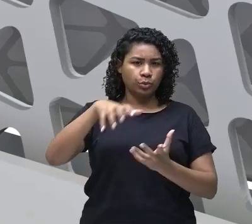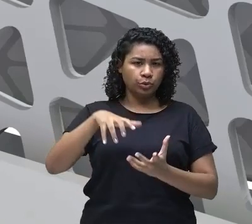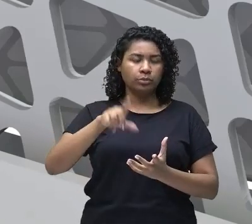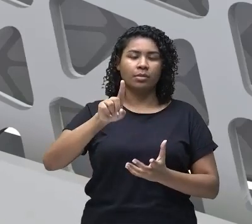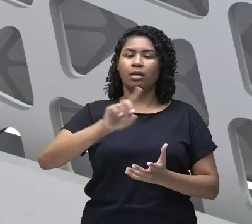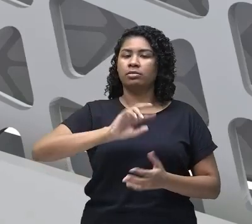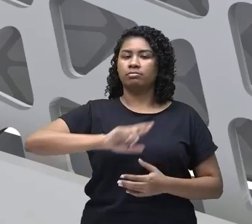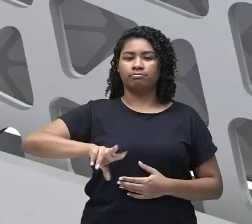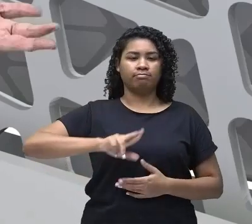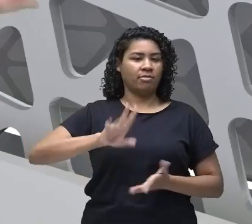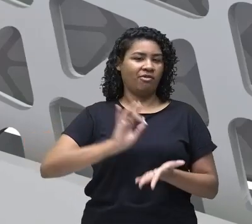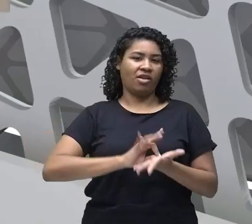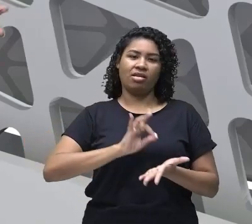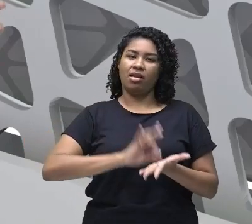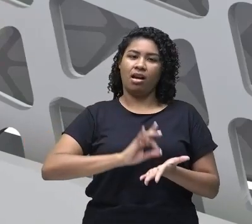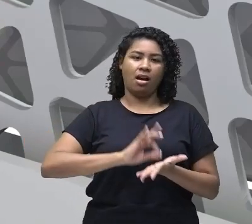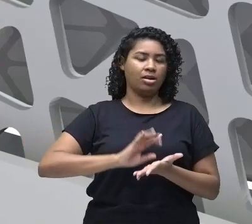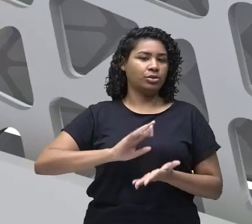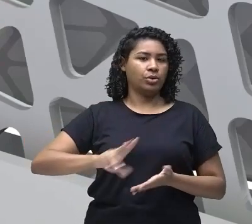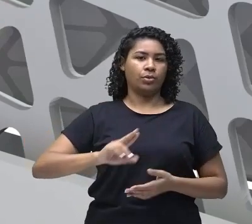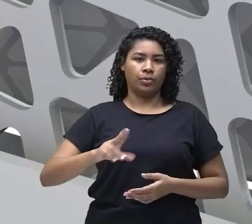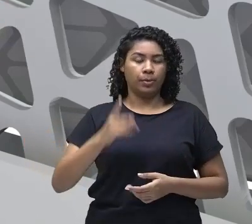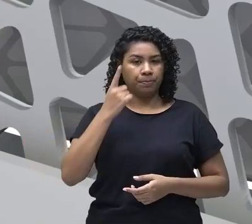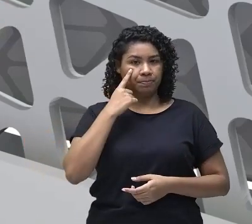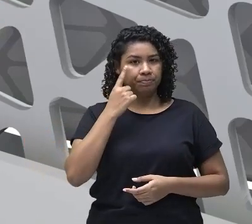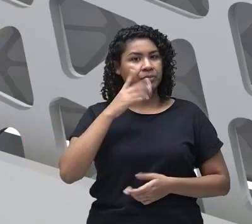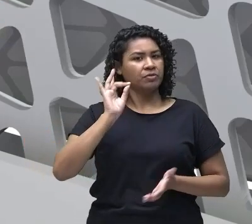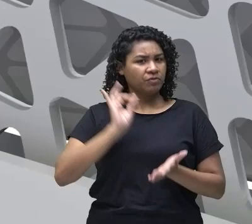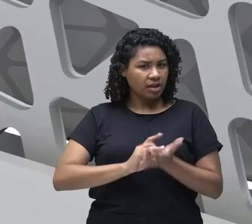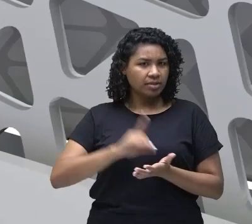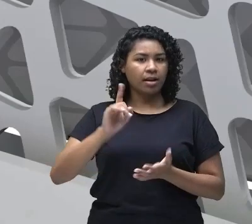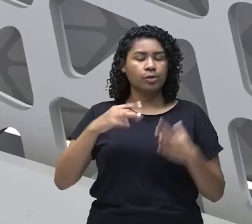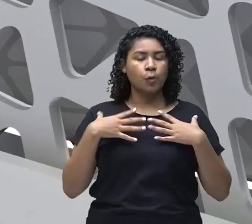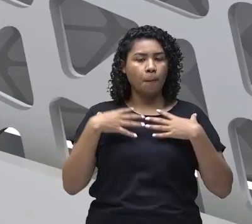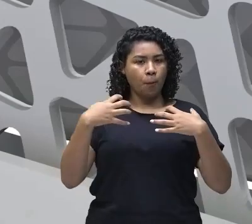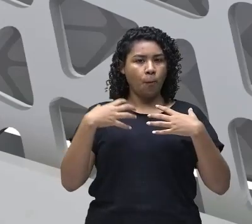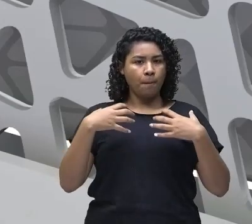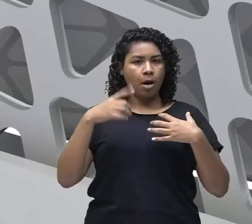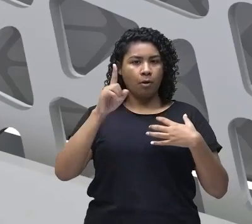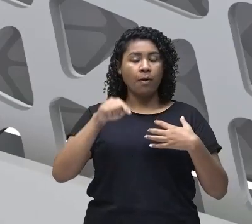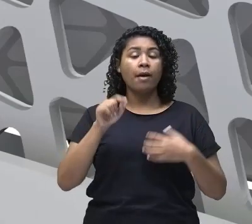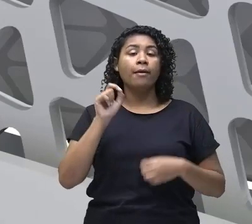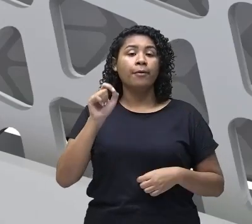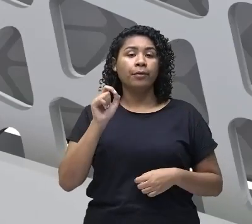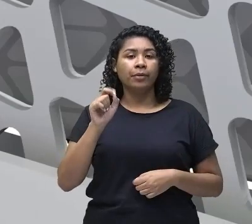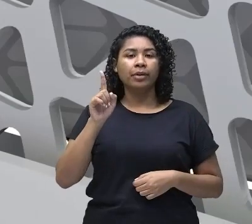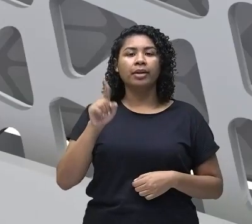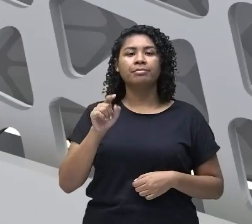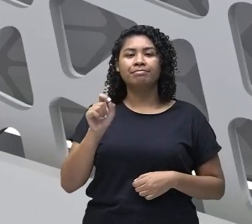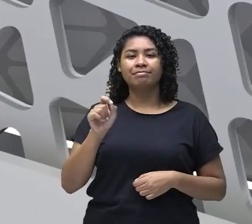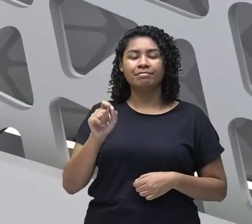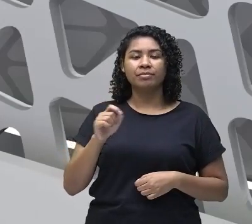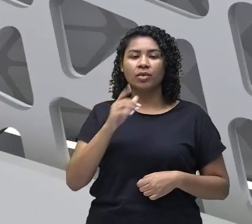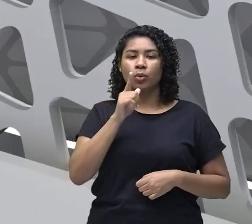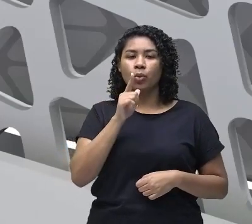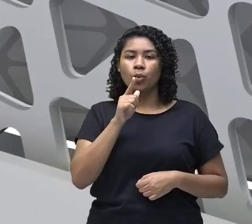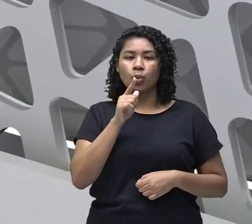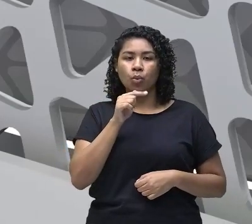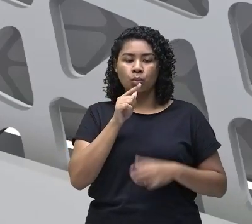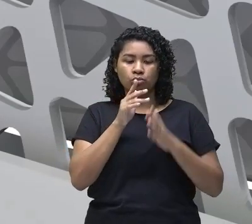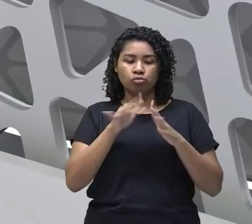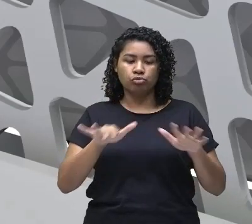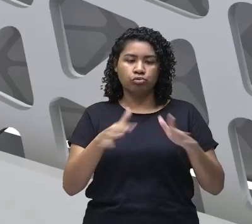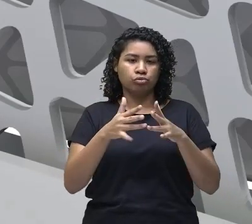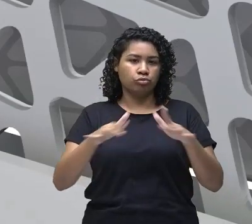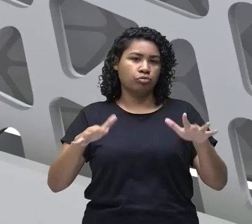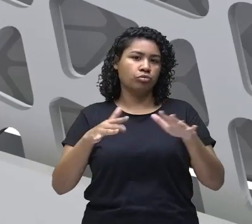oceanos, porque com a realização da fotossíntese pelos fitoplânctons, eles liberam mais